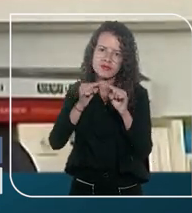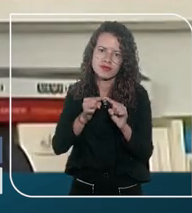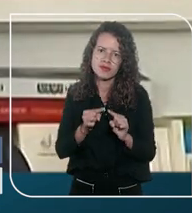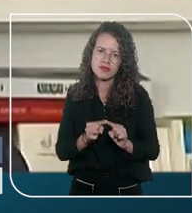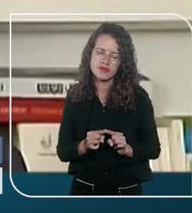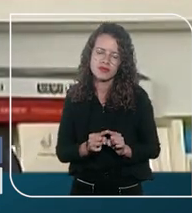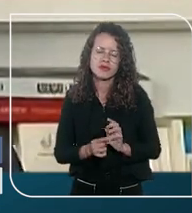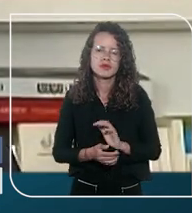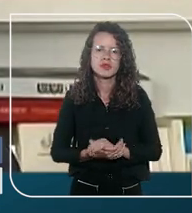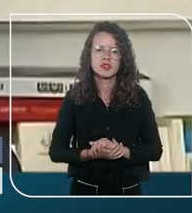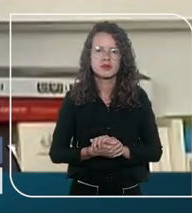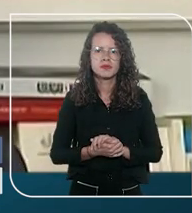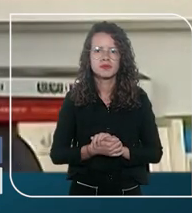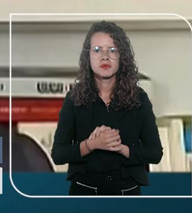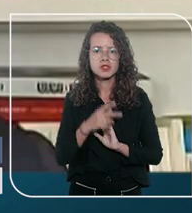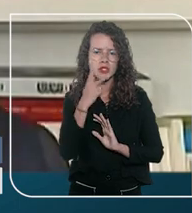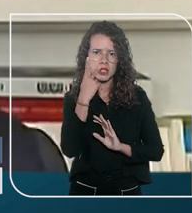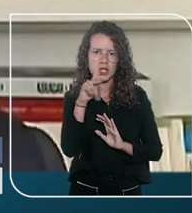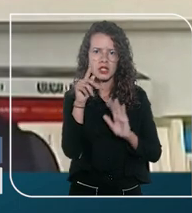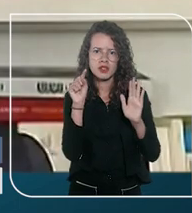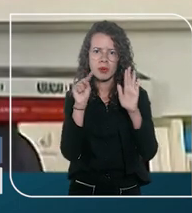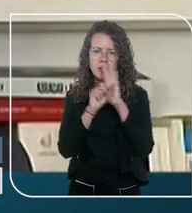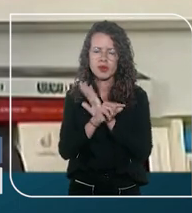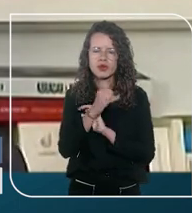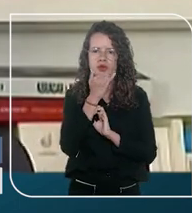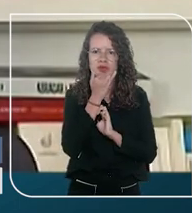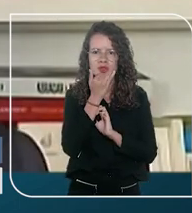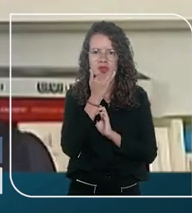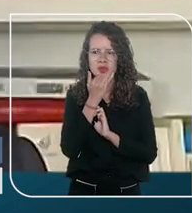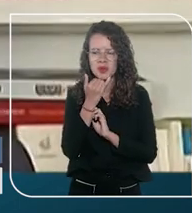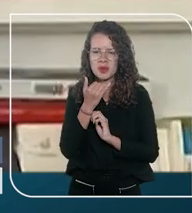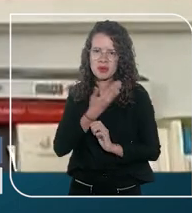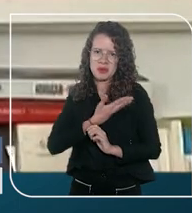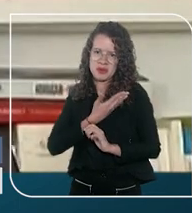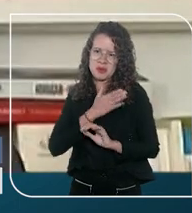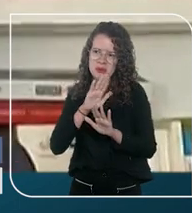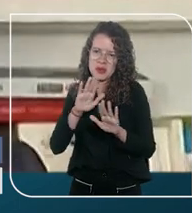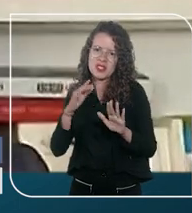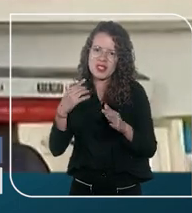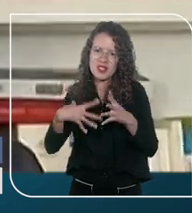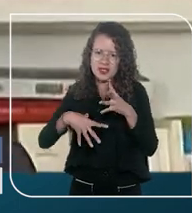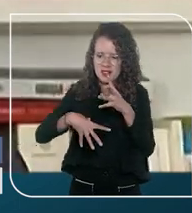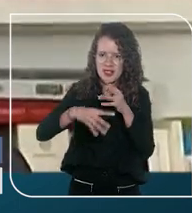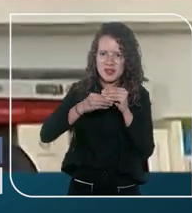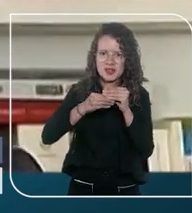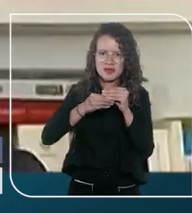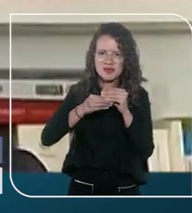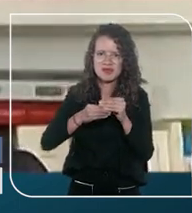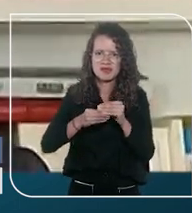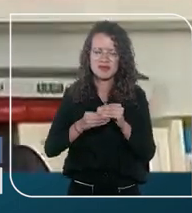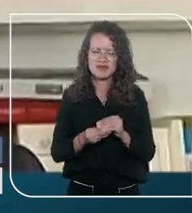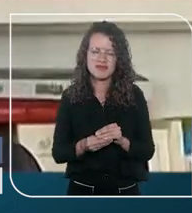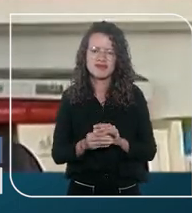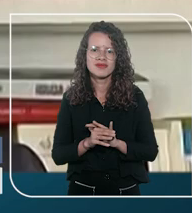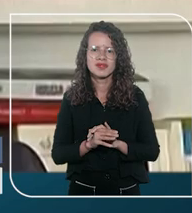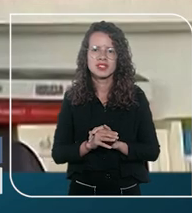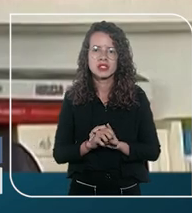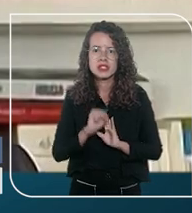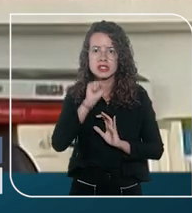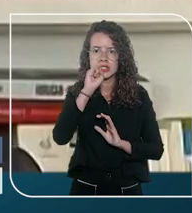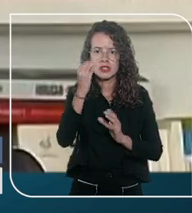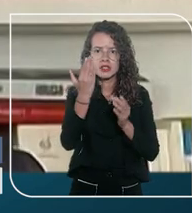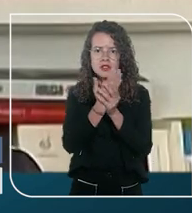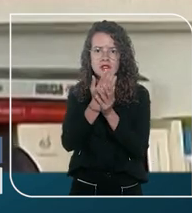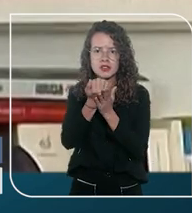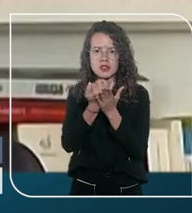nesse entendimento. E sobre a pergunta, Fátima, peço desculpas até aos queridos amigos por ter feito esse singelo complemento. Imagina. Se no caso dos embargos